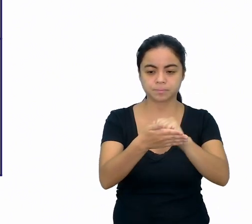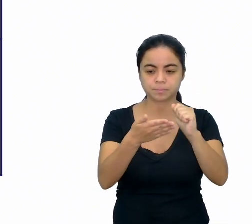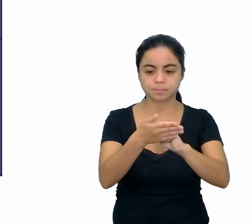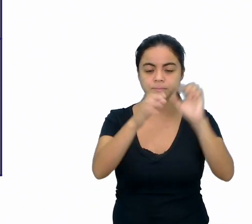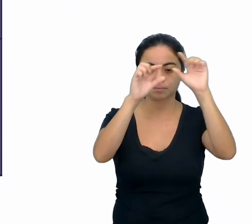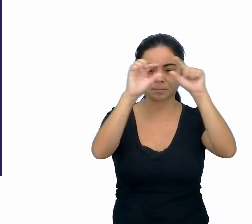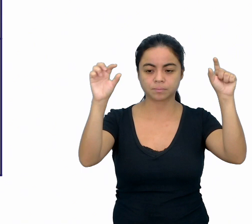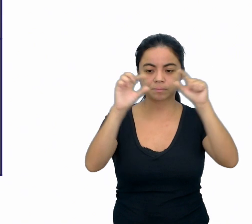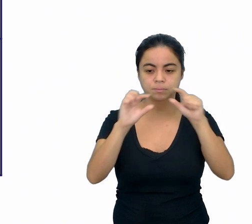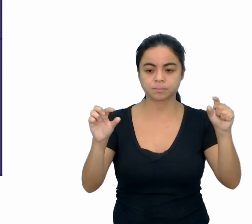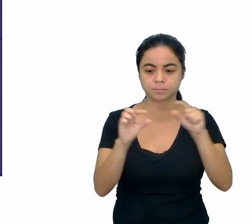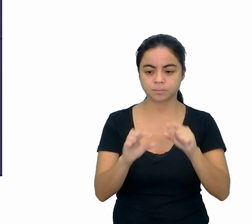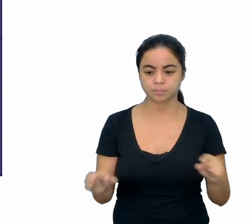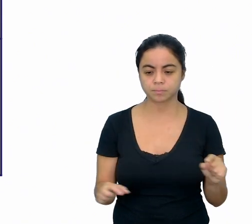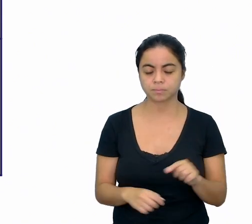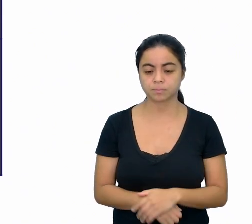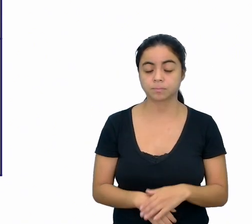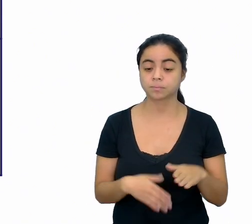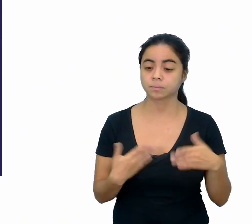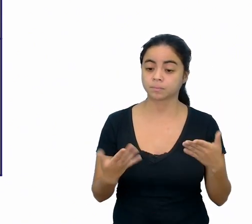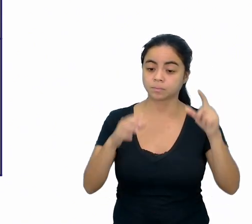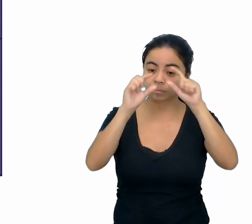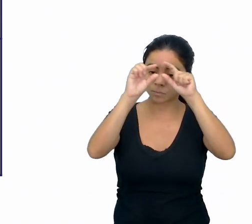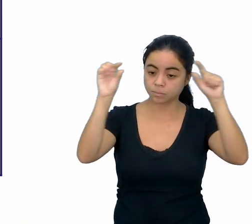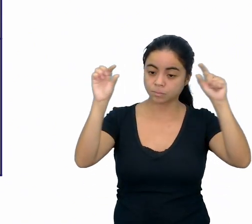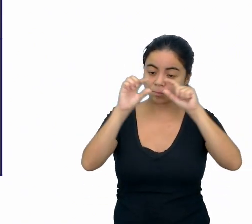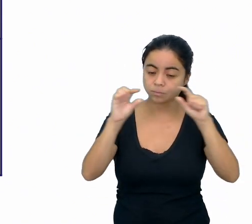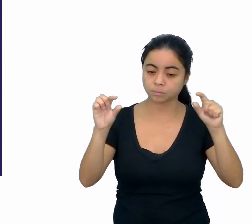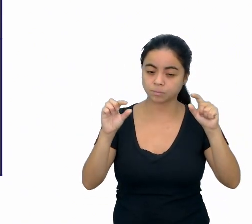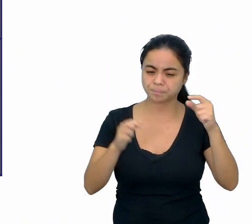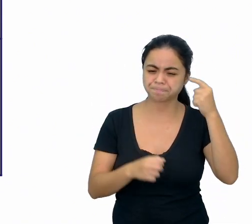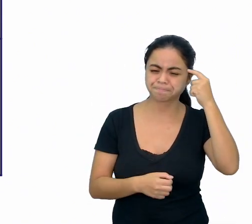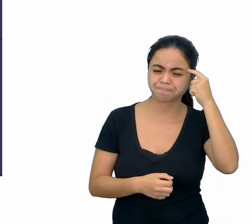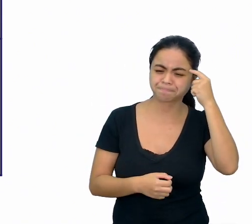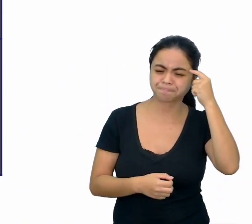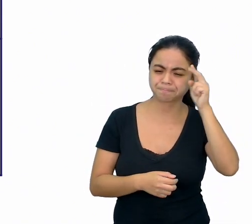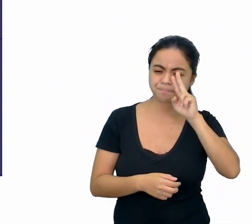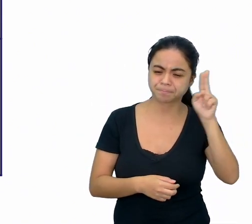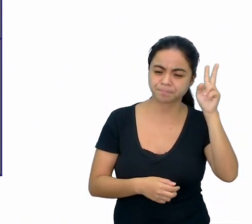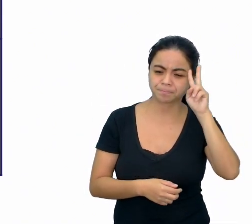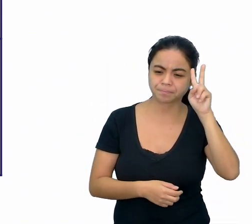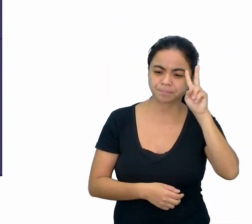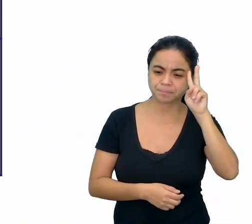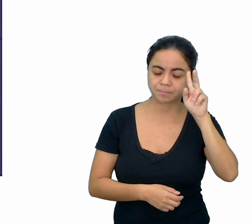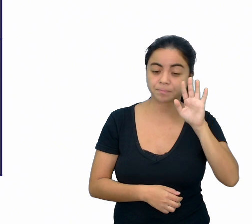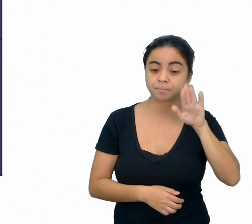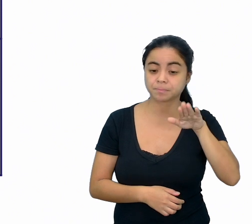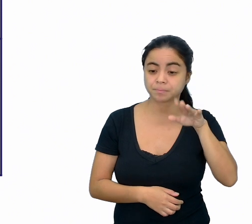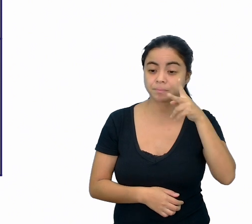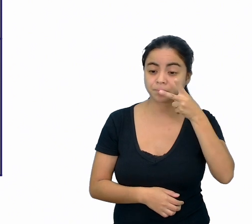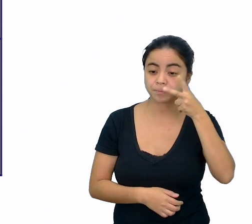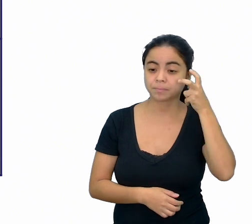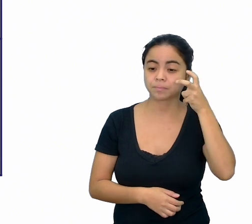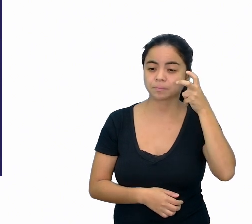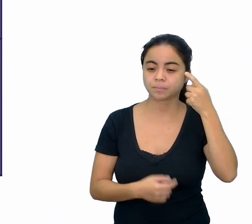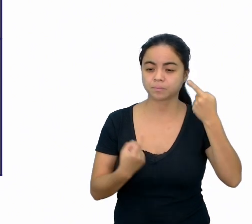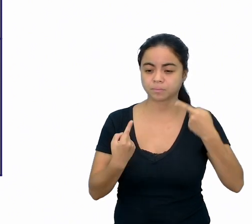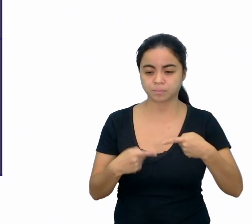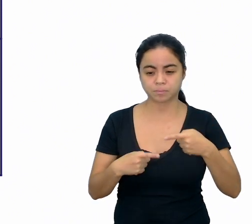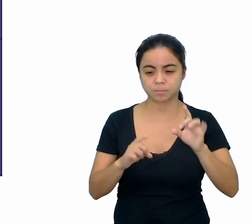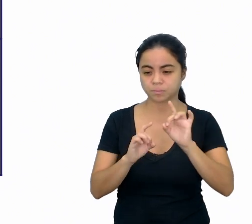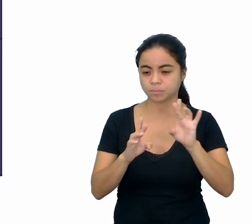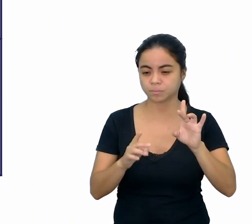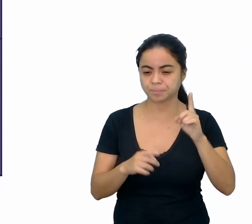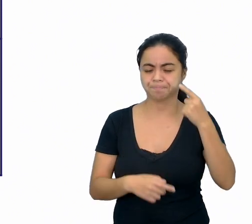títulos. E apesar de o título ser Adivinhando o Nome da História, perceba que o desafio não é